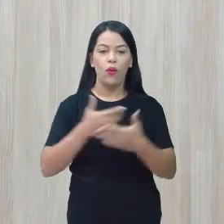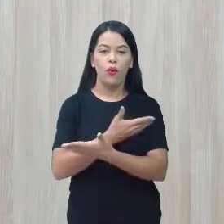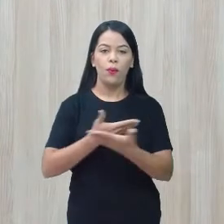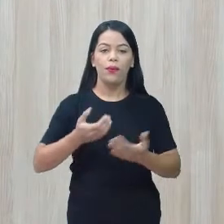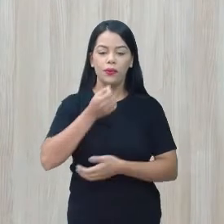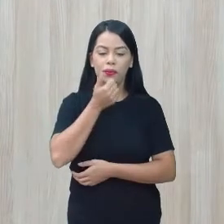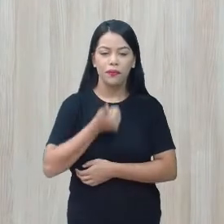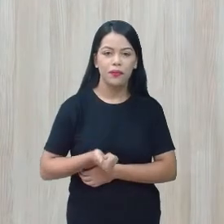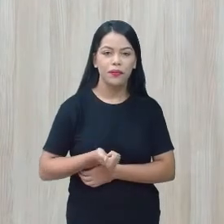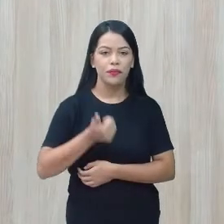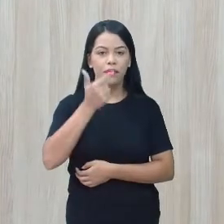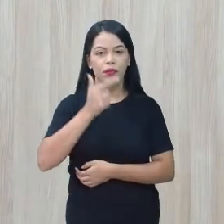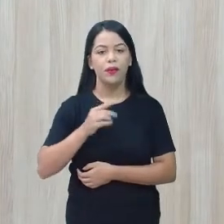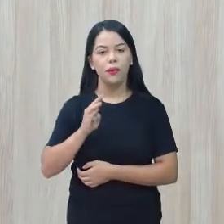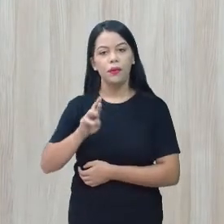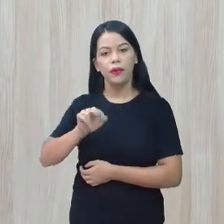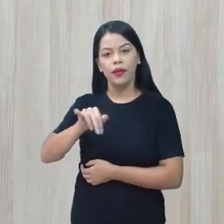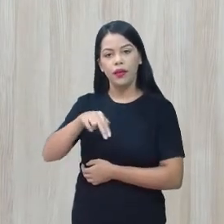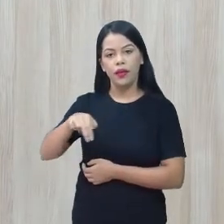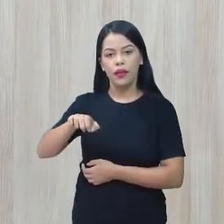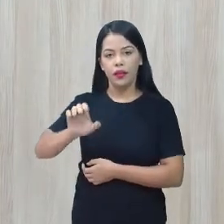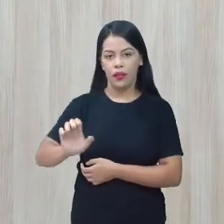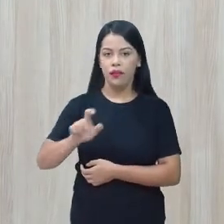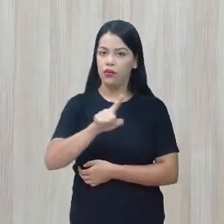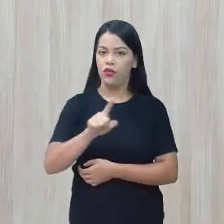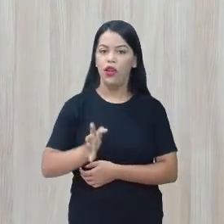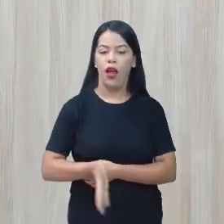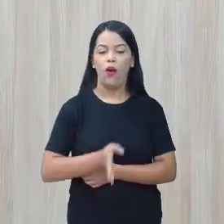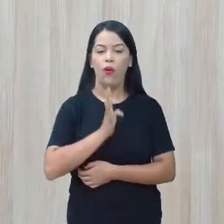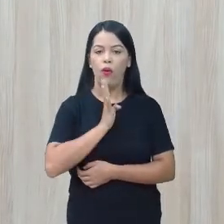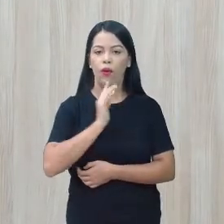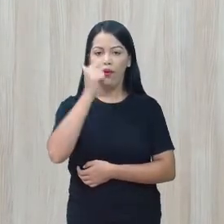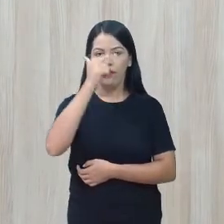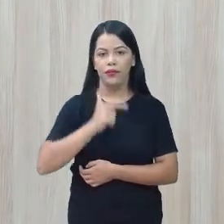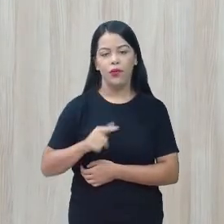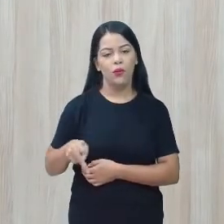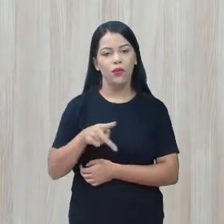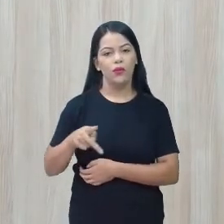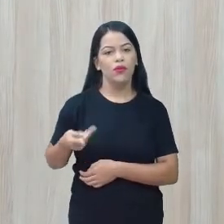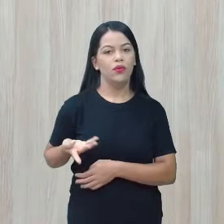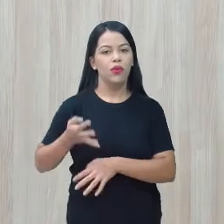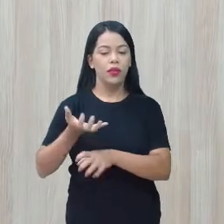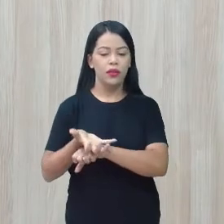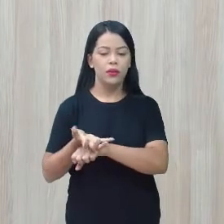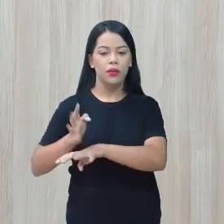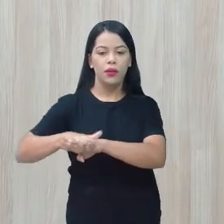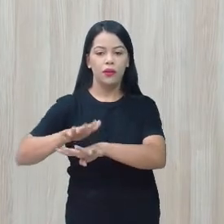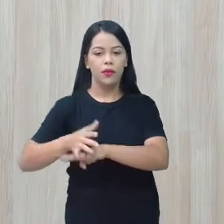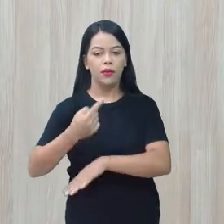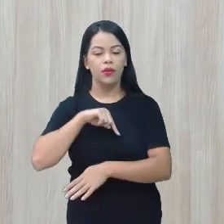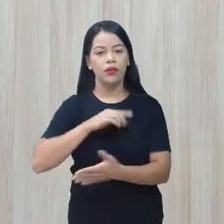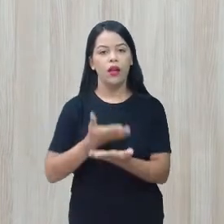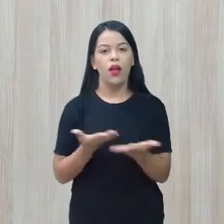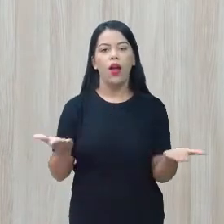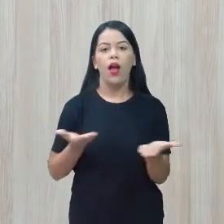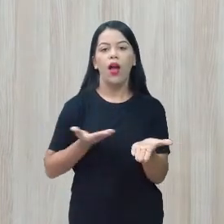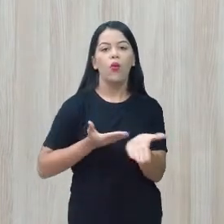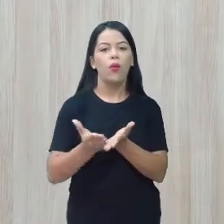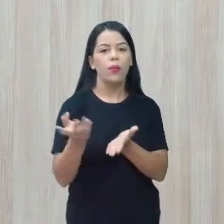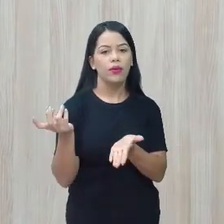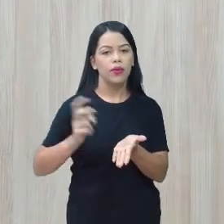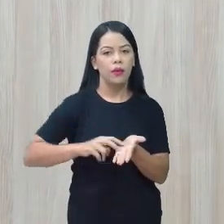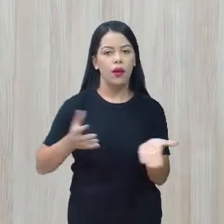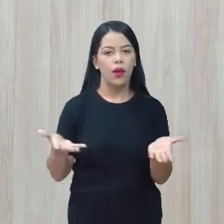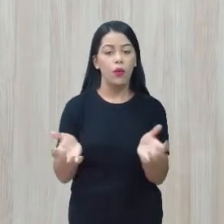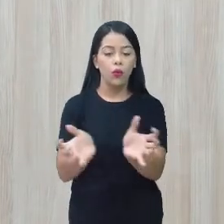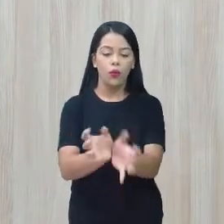pessoal, tudo bem? Eu me chamo Briane Mourão, né? Já me conhecem aqui, sou professora de matemática. Nossa aula agora no comecinho da manhã vai